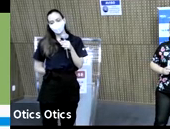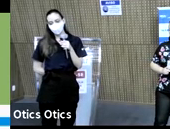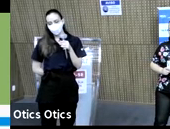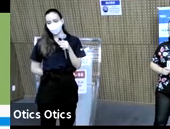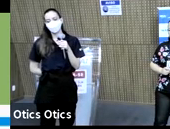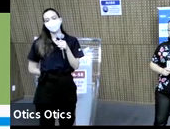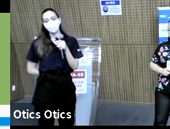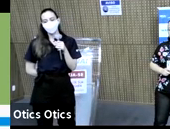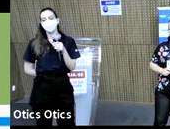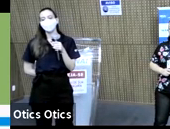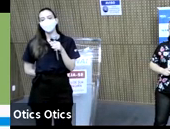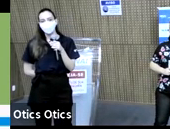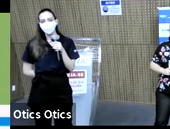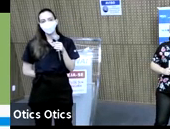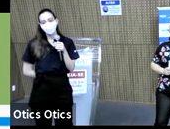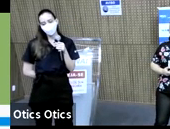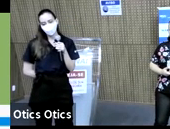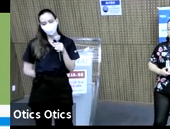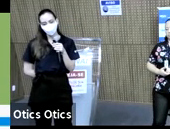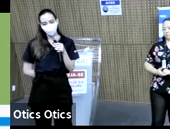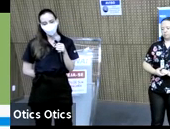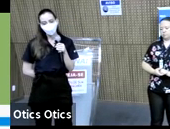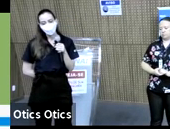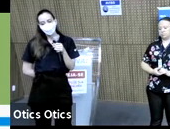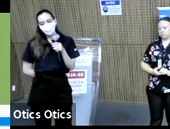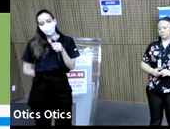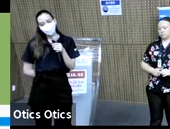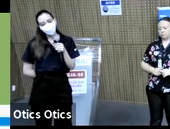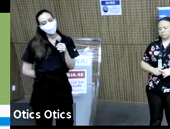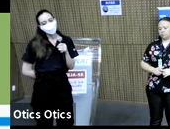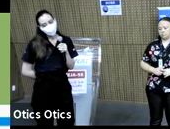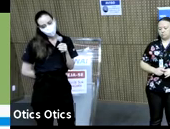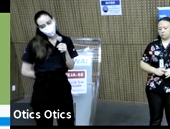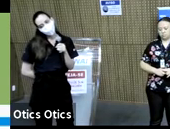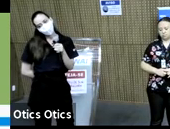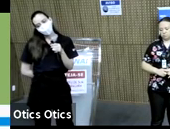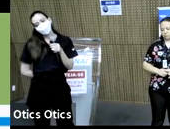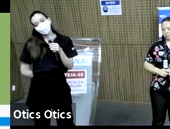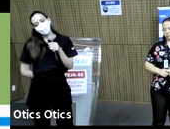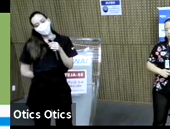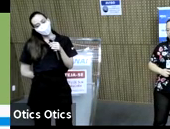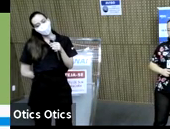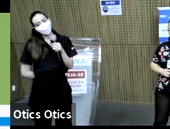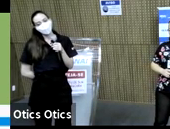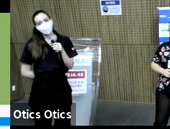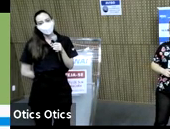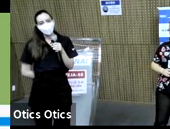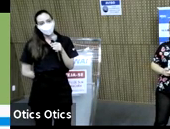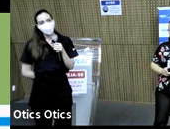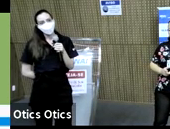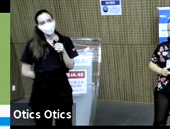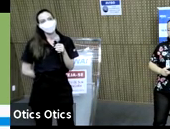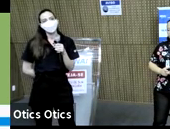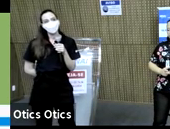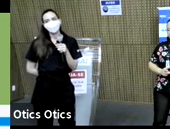anteriormente, 0%, 5%, 11%, 0%. Do exame citopatológico, novamente, nós não